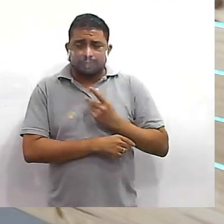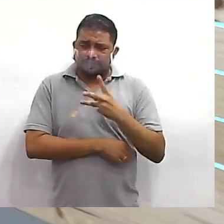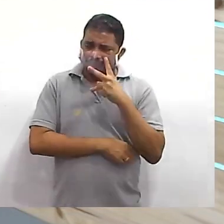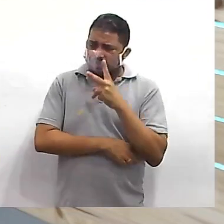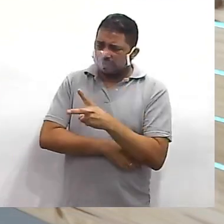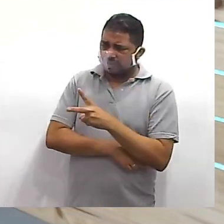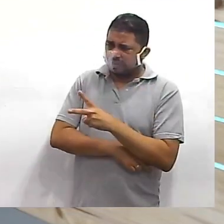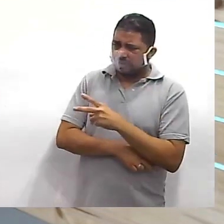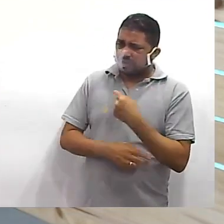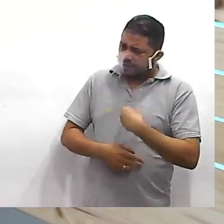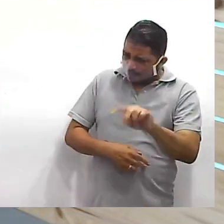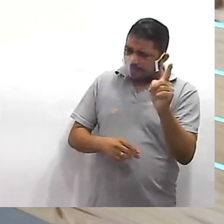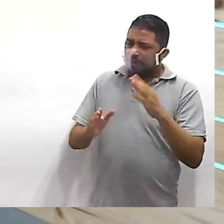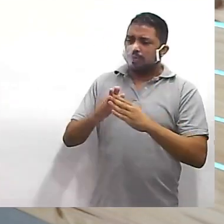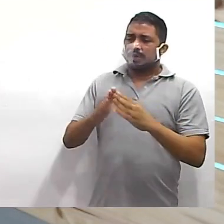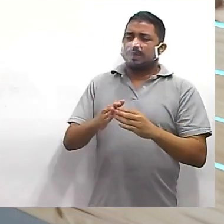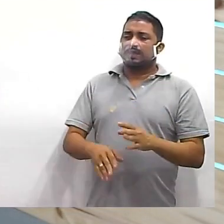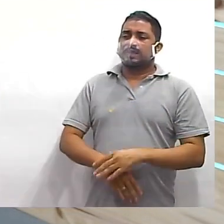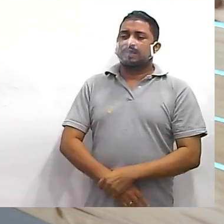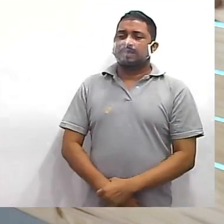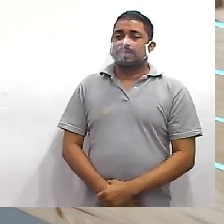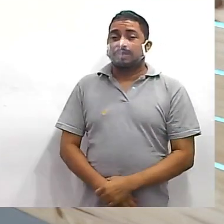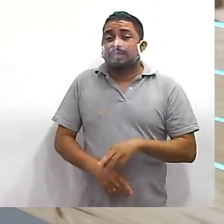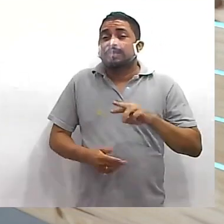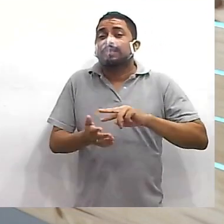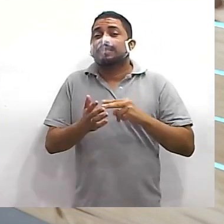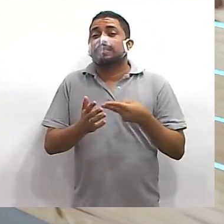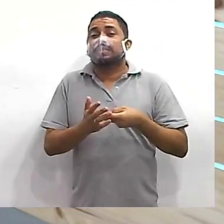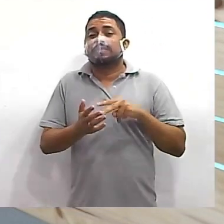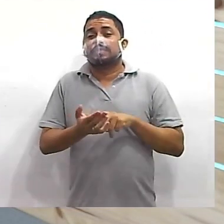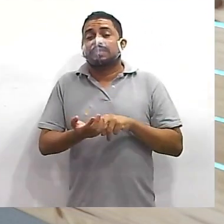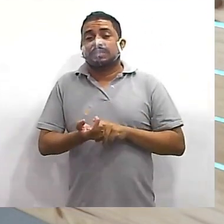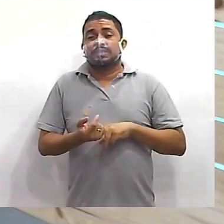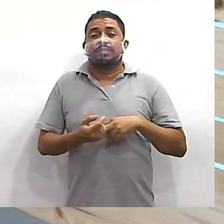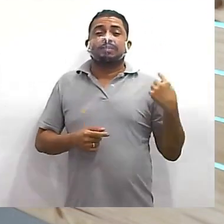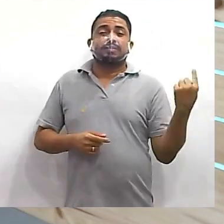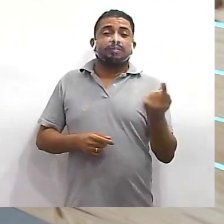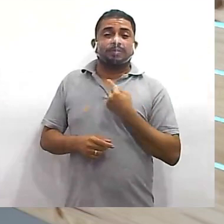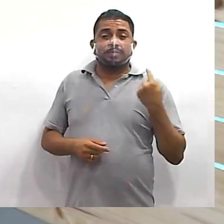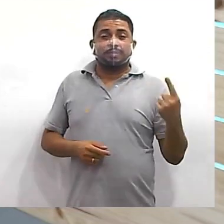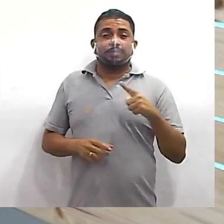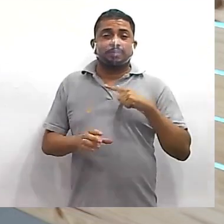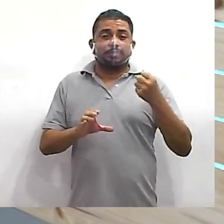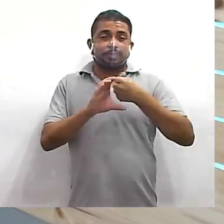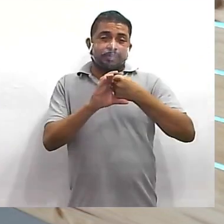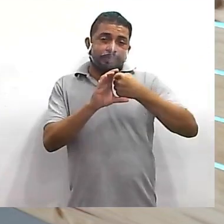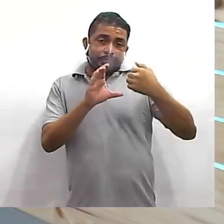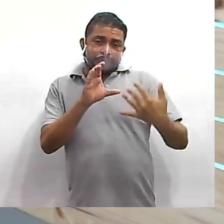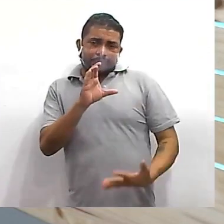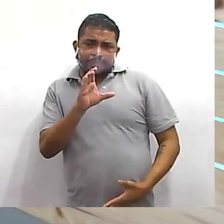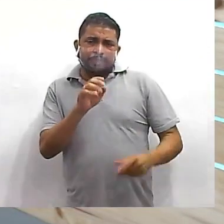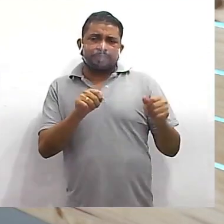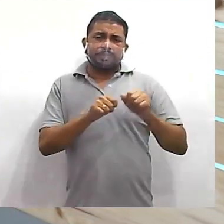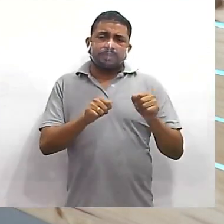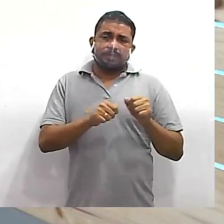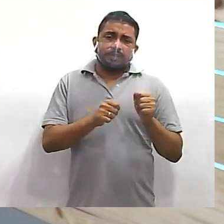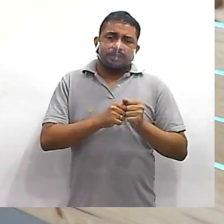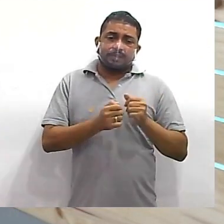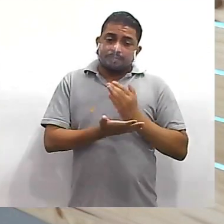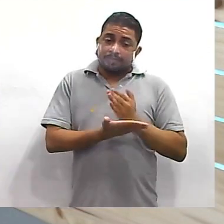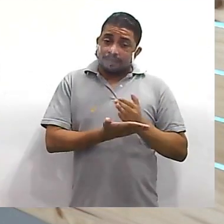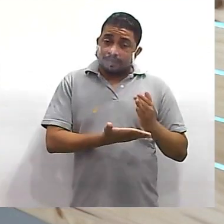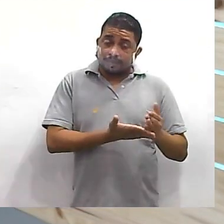diz, leva ele para tua casa. Porque significa que nós possuímos características que fazem parte do